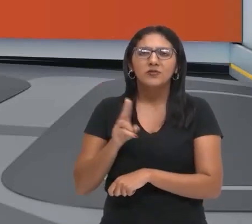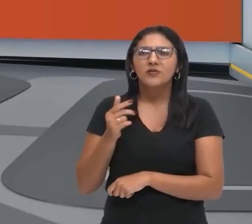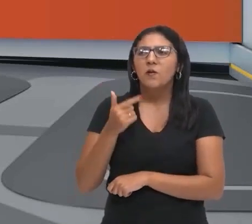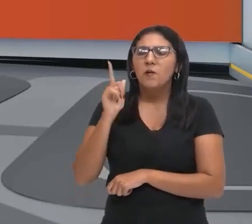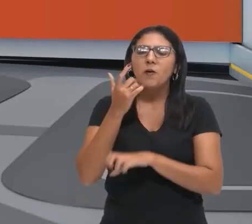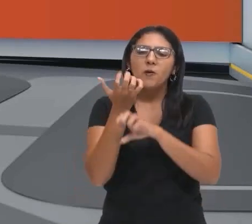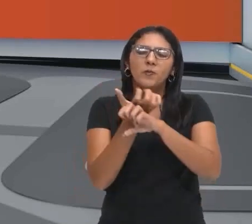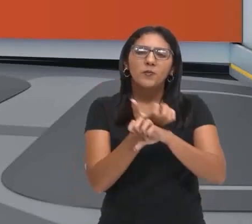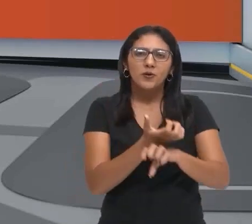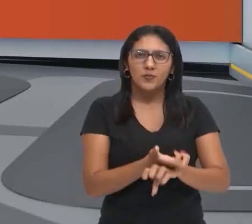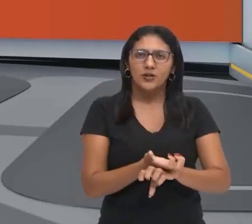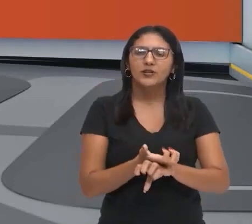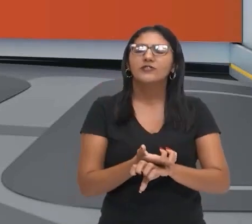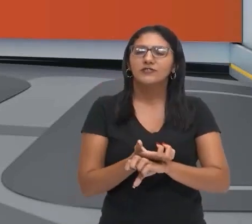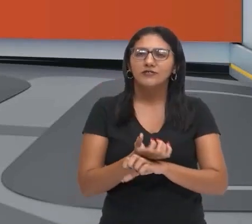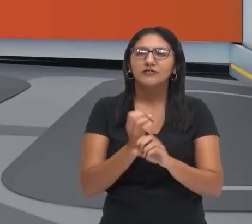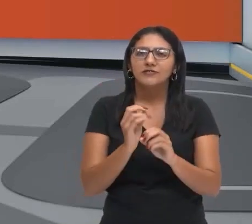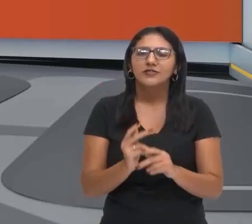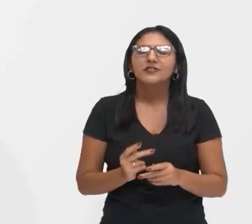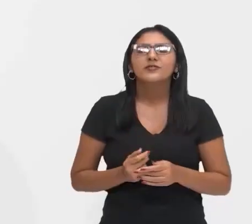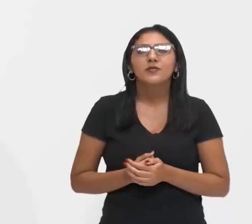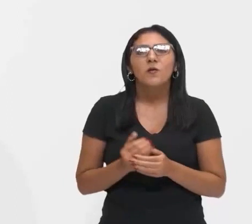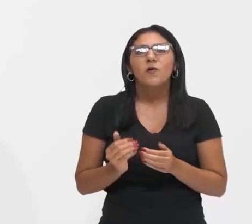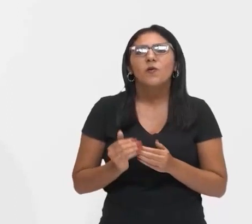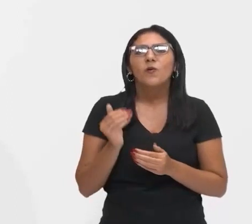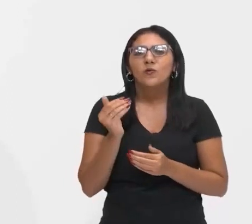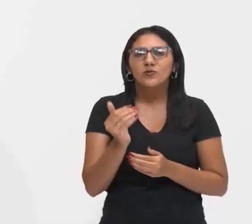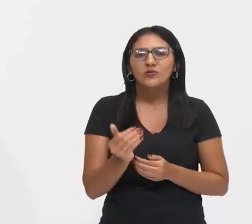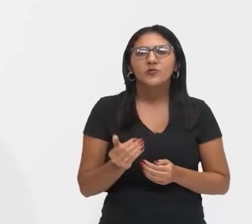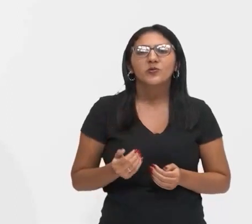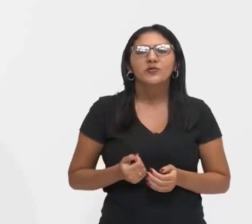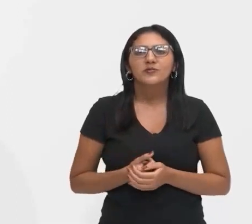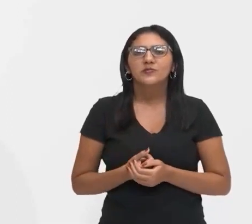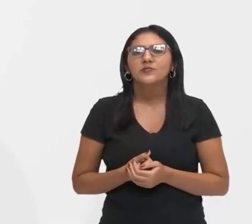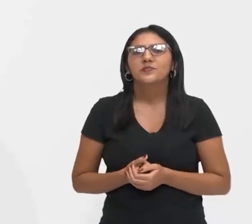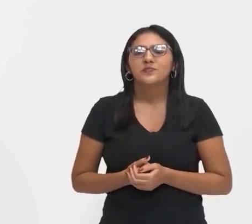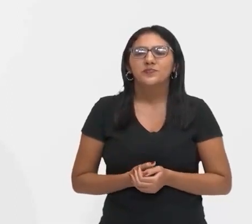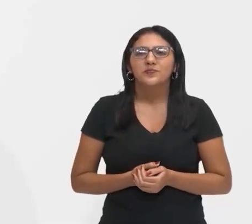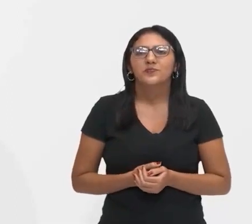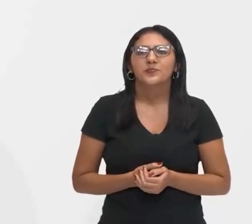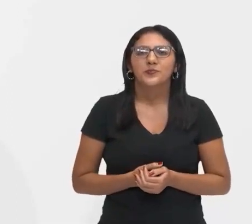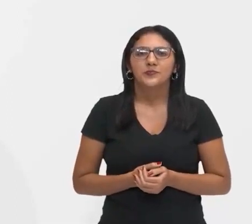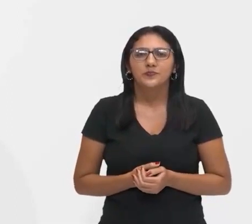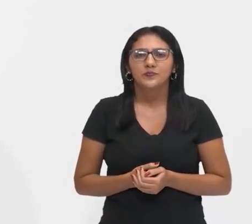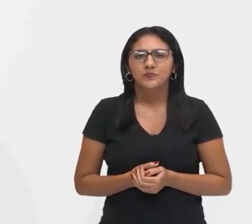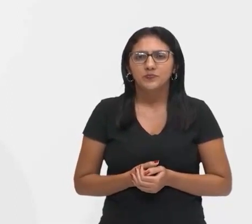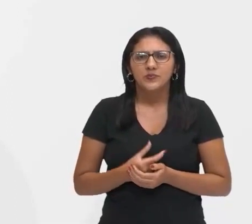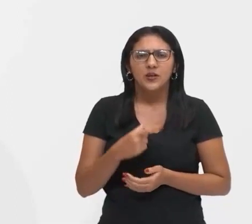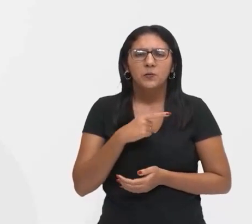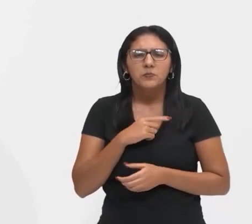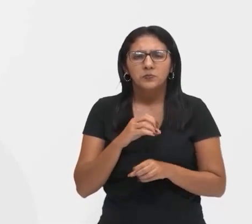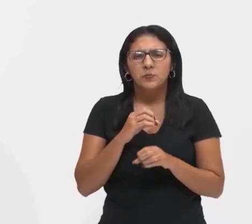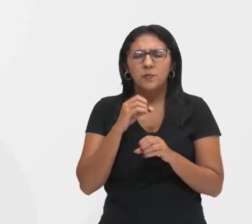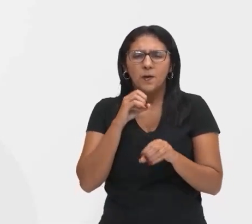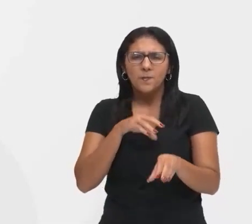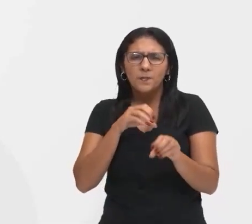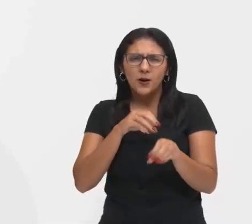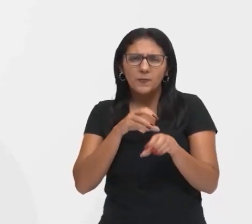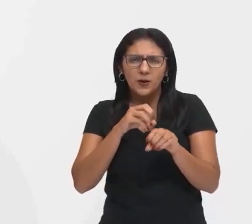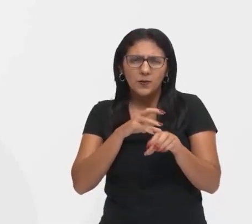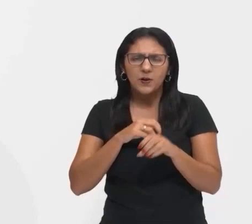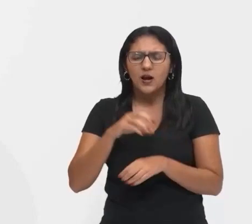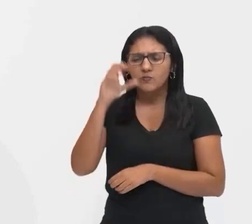outros componentes. Tá ok? Aí, continuando os nossos conceitos. Para aplicar a aprendizagem entre pares com